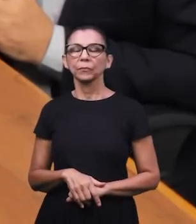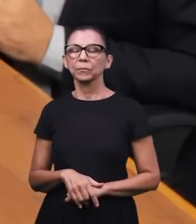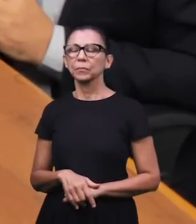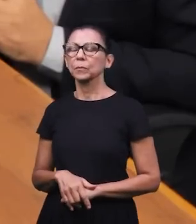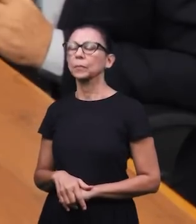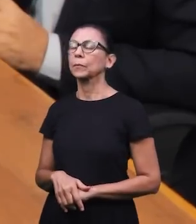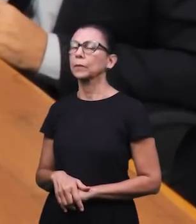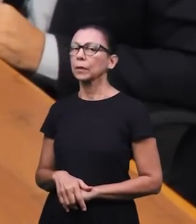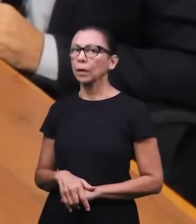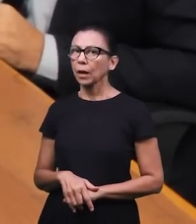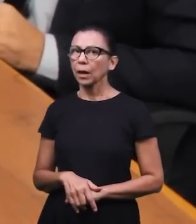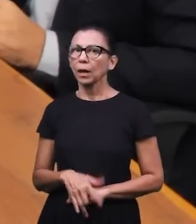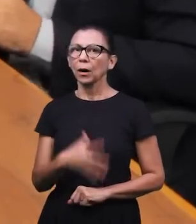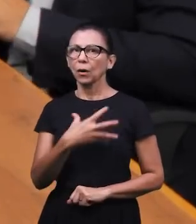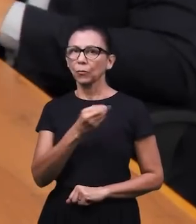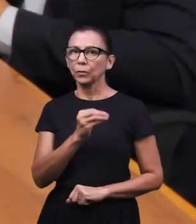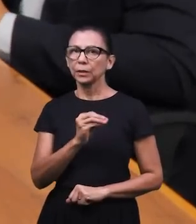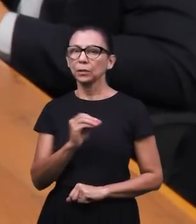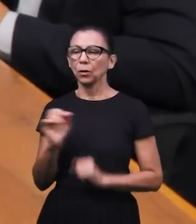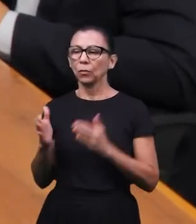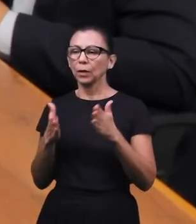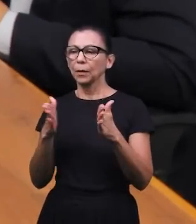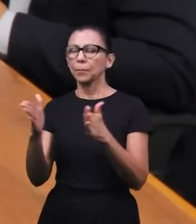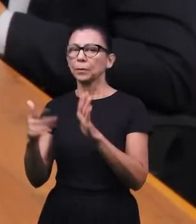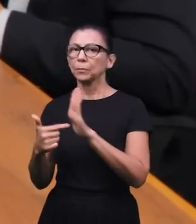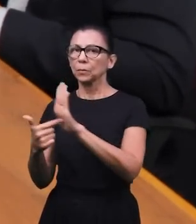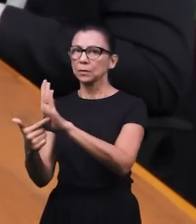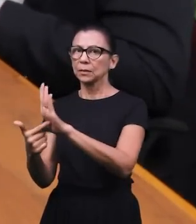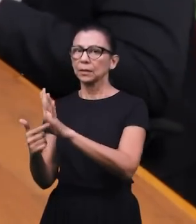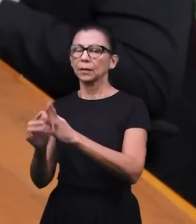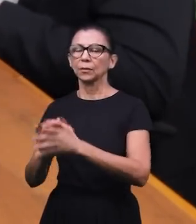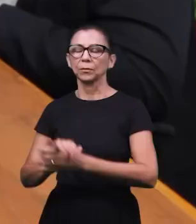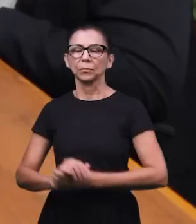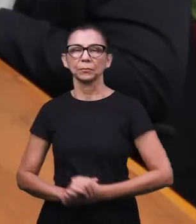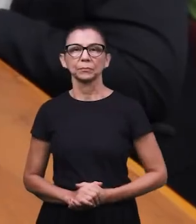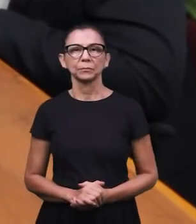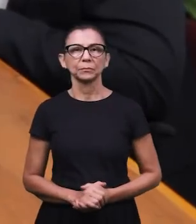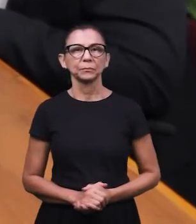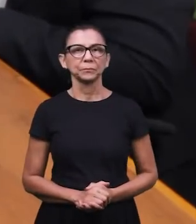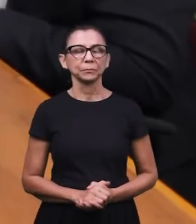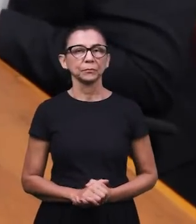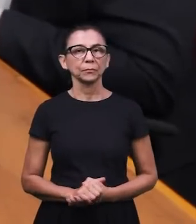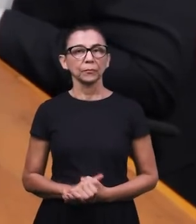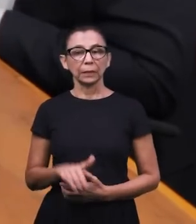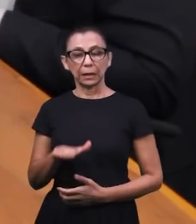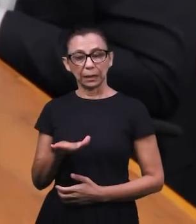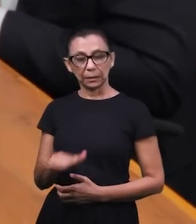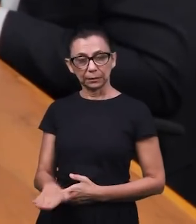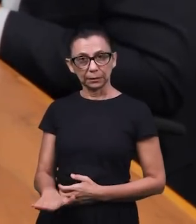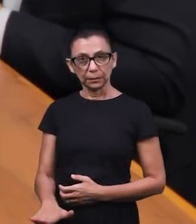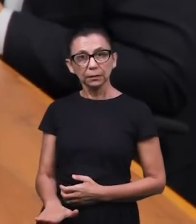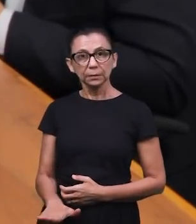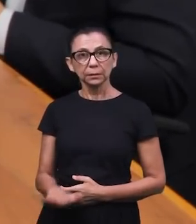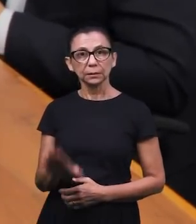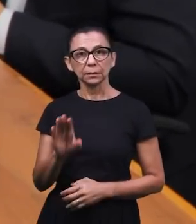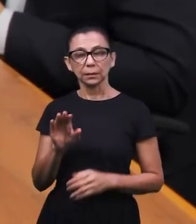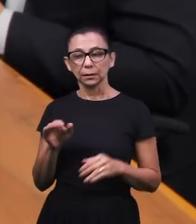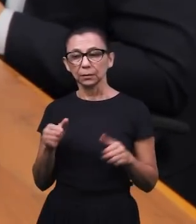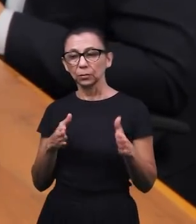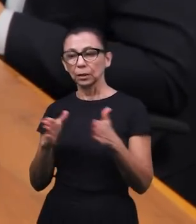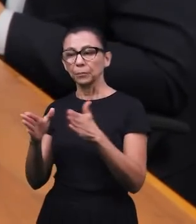filho o caminho que deve andar. Então faz favor. Vamos completar aqui, Completa. Provérbios 22:6. Ensina a criança o caminho que deve